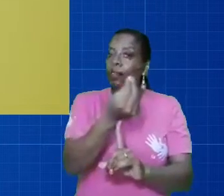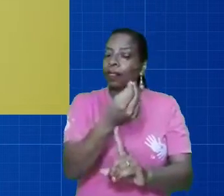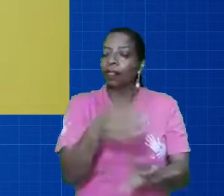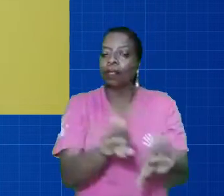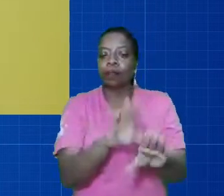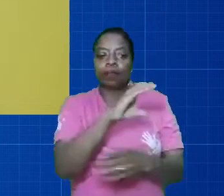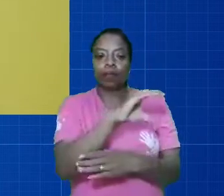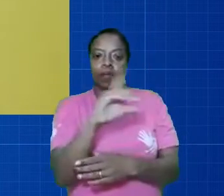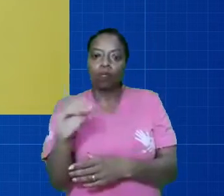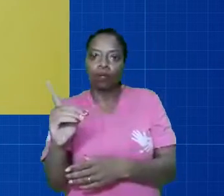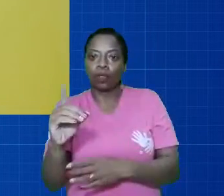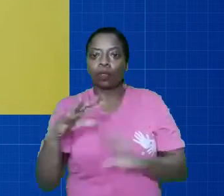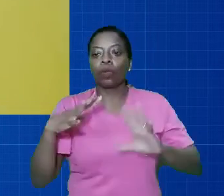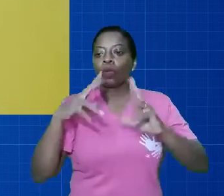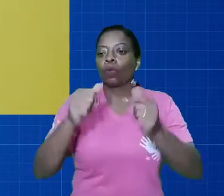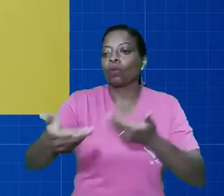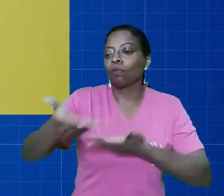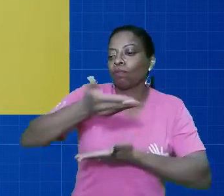essas pessoas